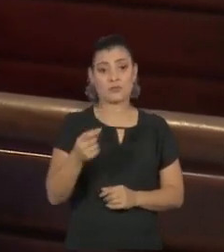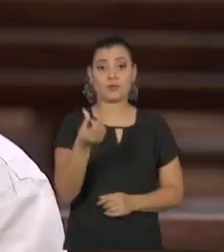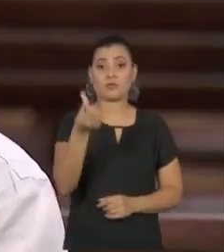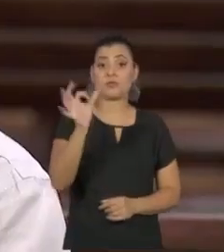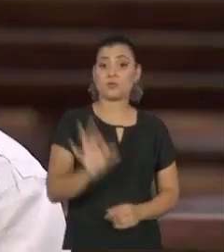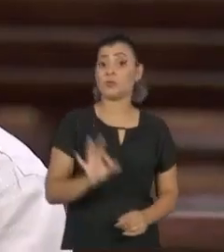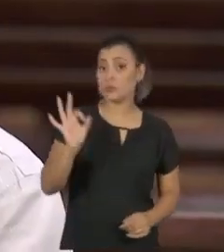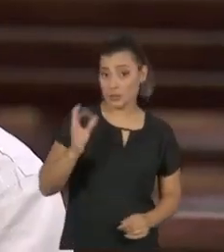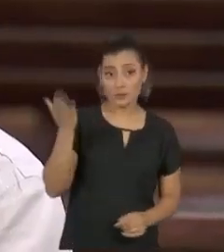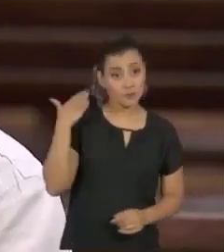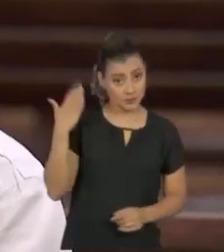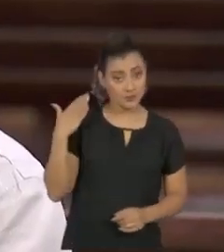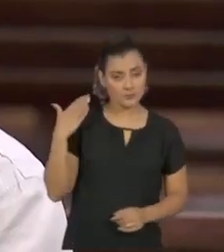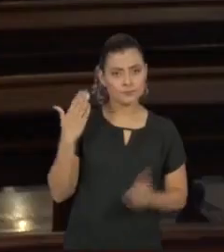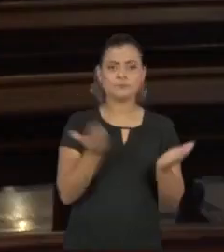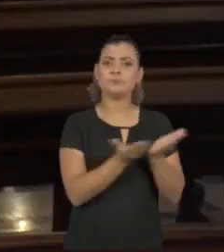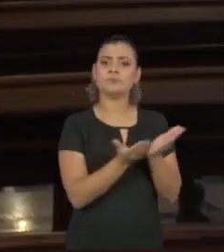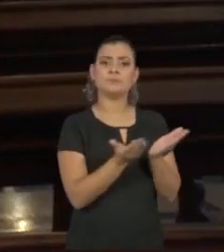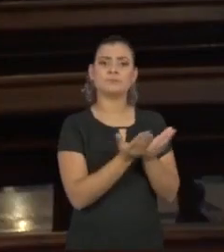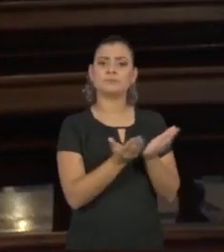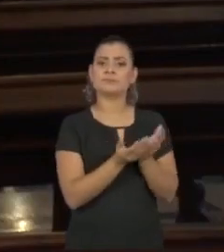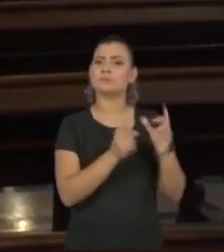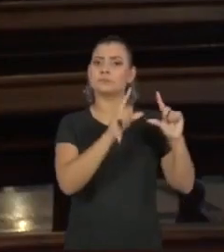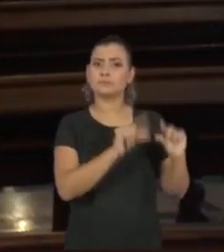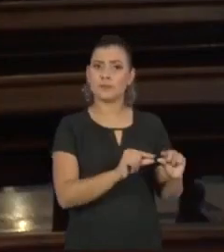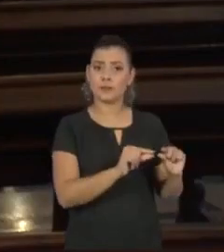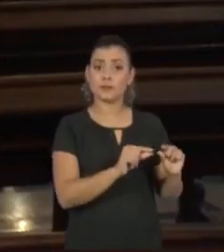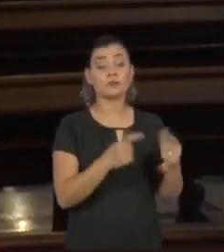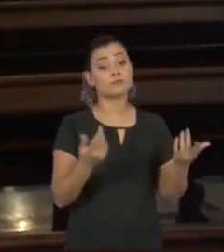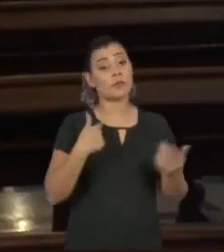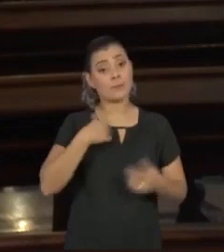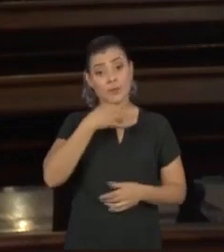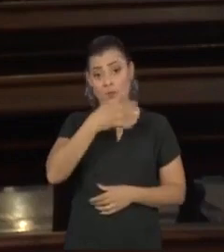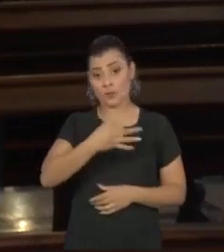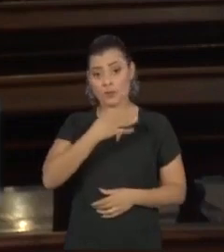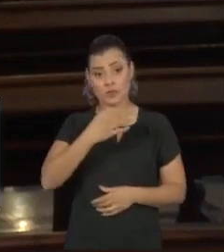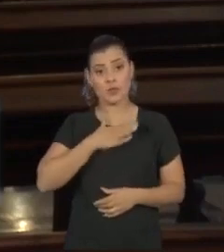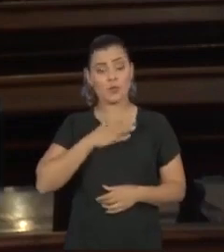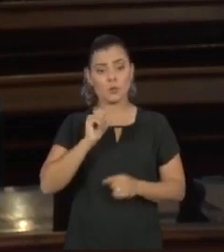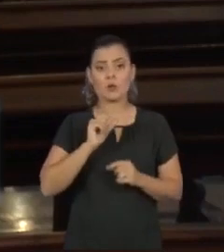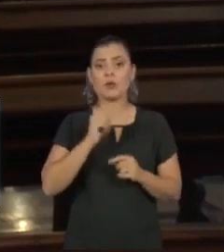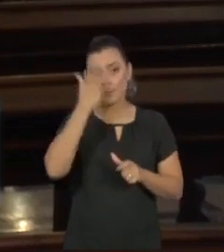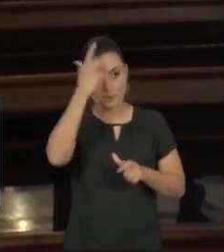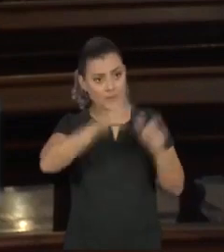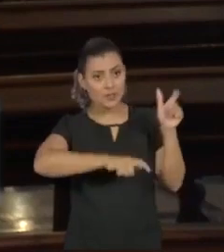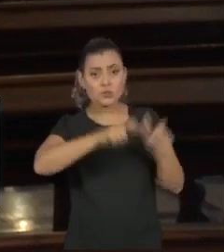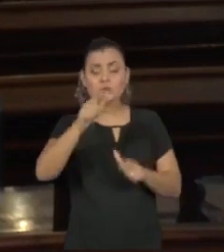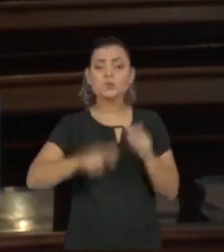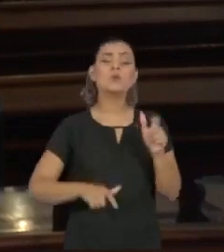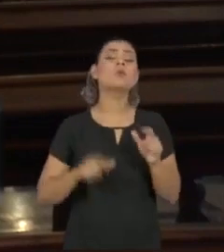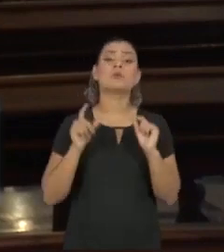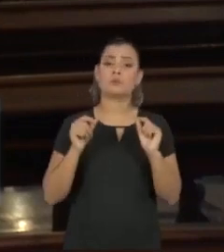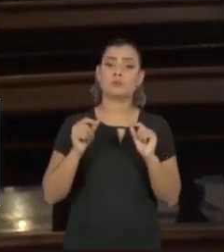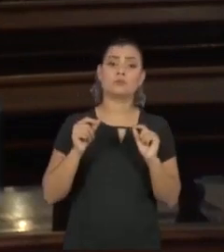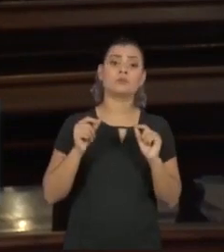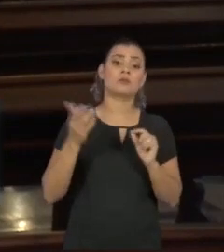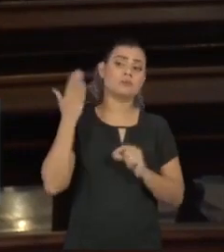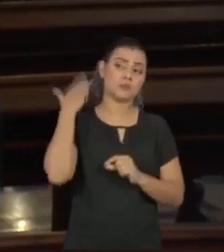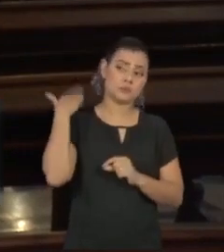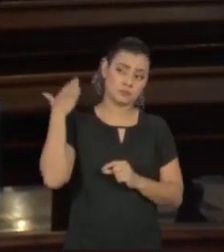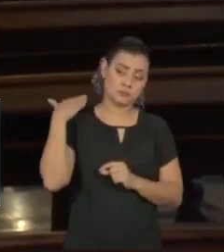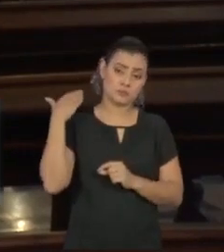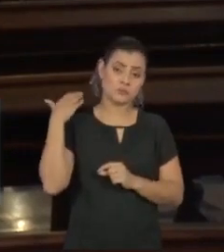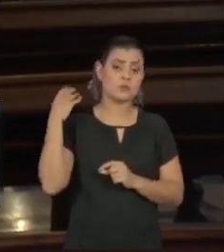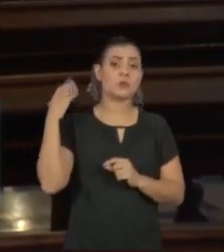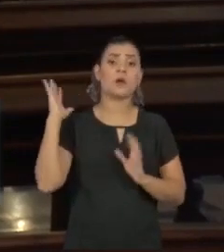64,6% da população. Evangélicos eram... Eu penso que poucas pessoas que eram ativas passaram,